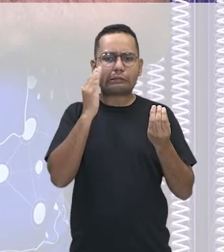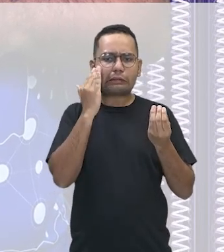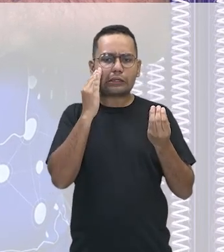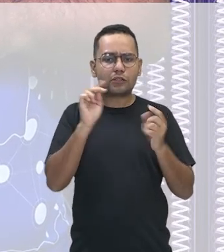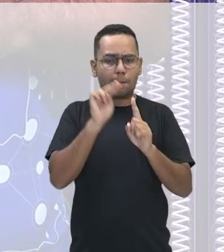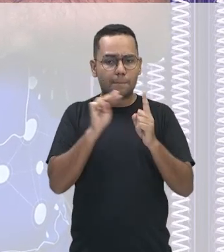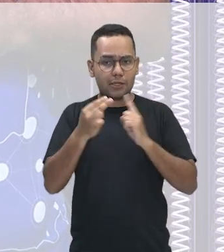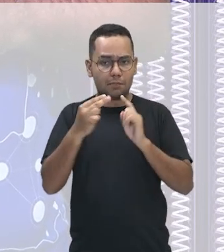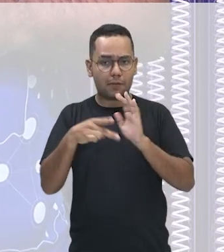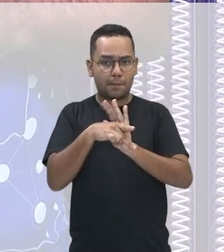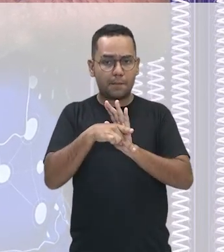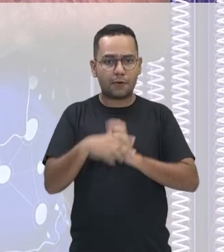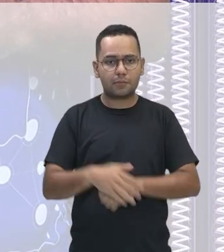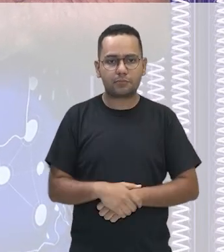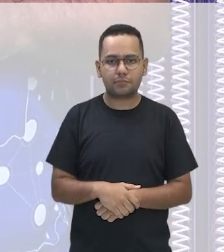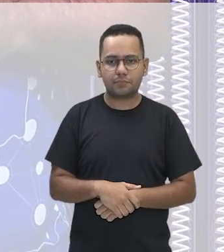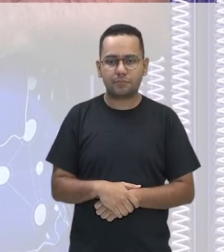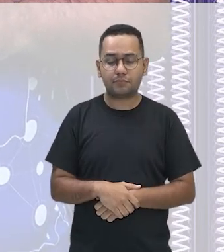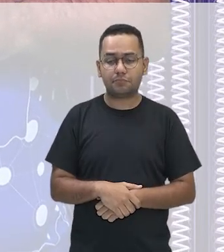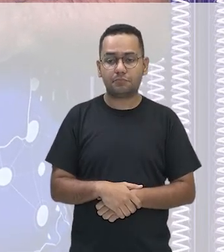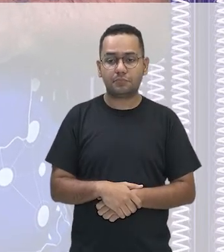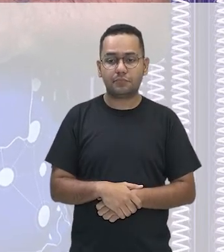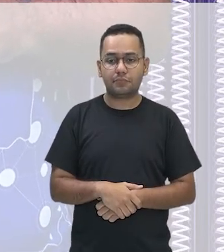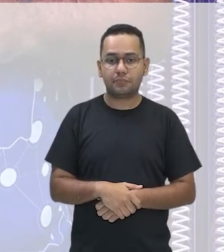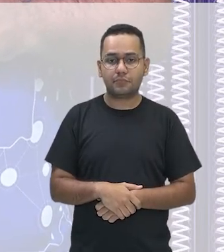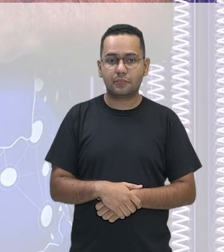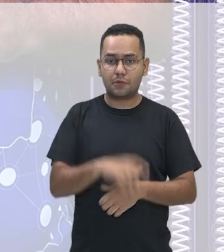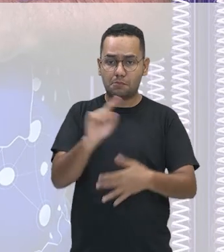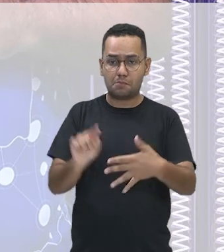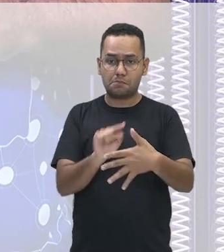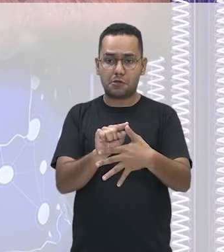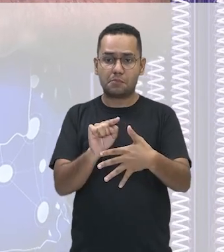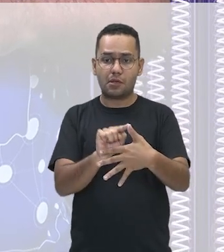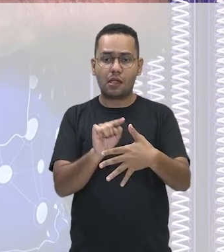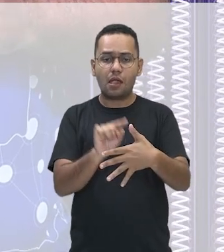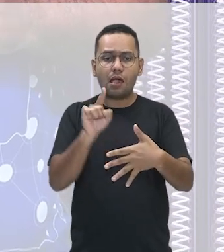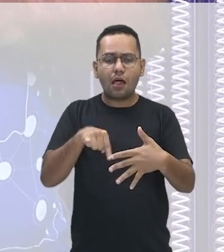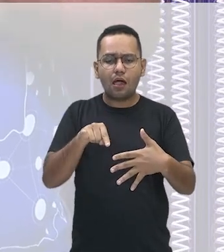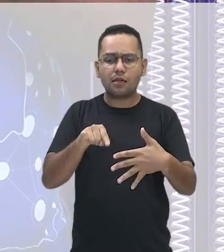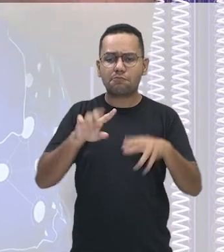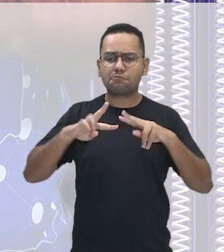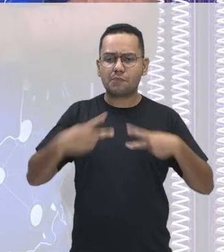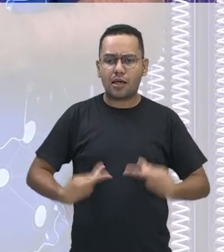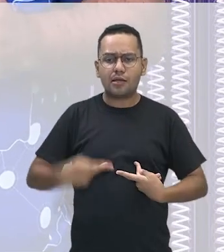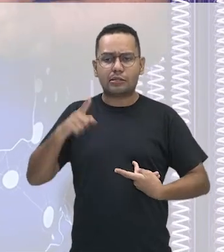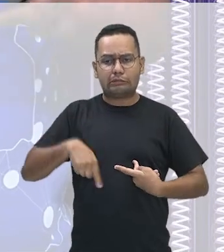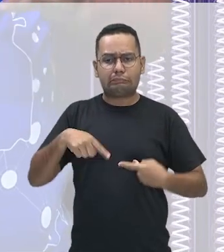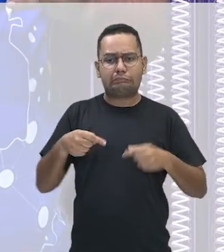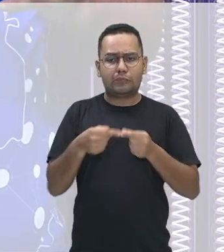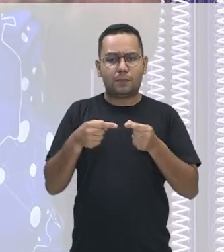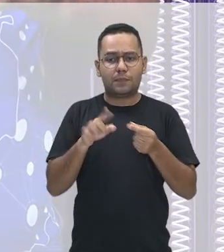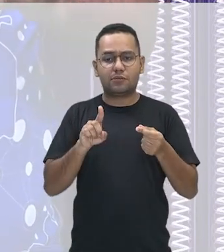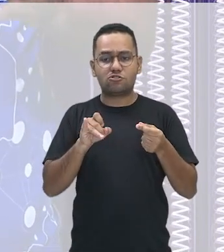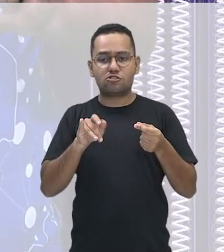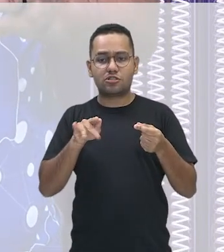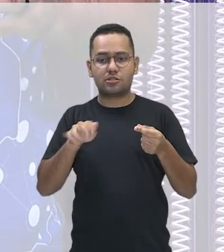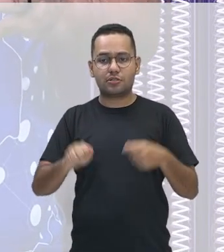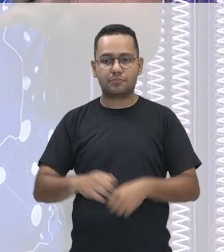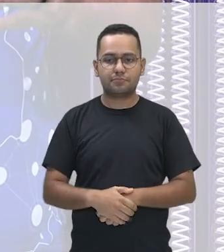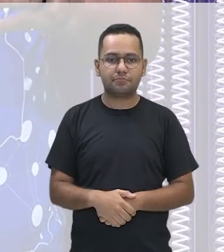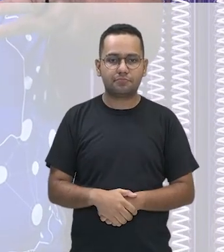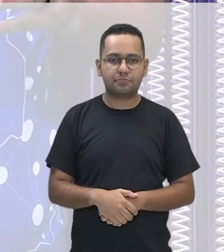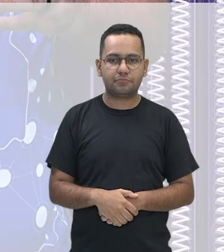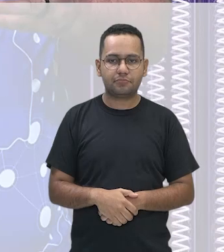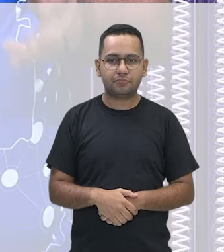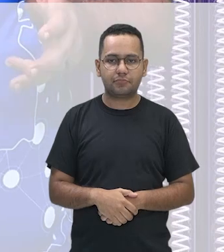ser humano, ele de certa forma tem sua dignidade. Mas essa vida humana, ela é